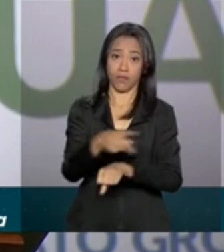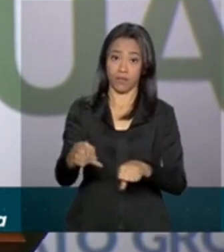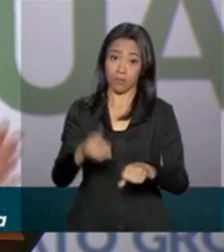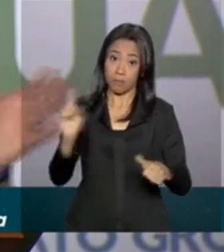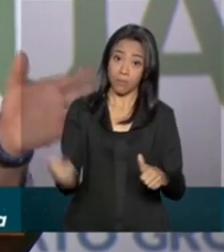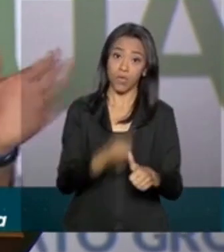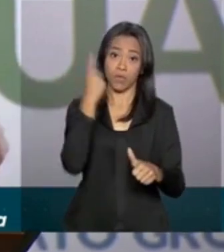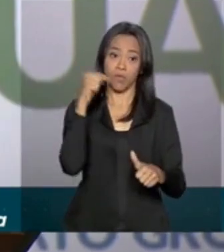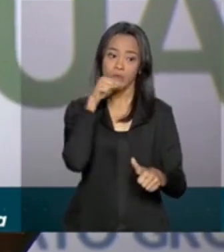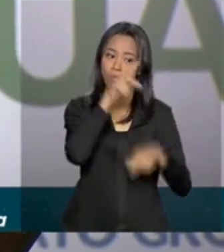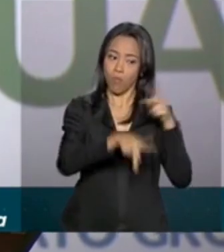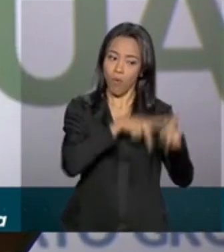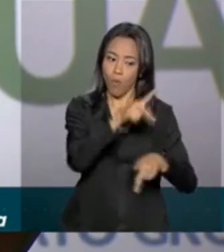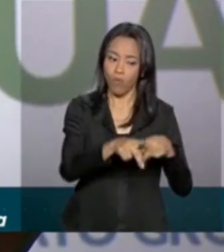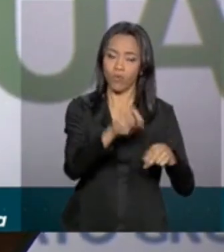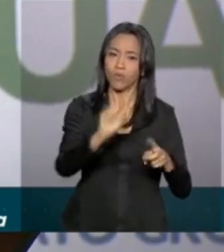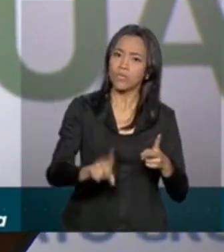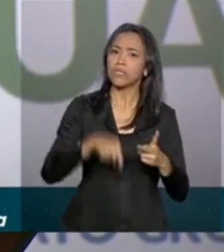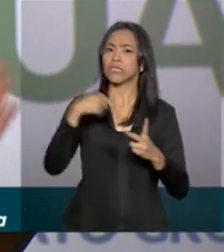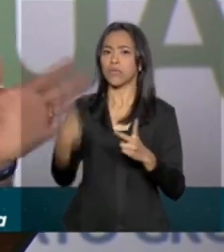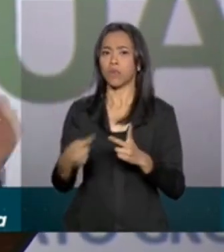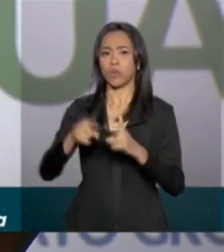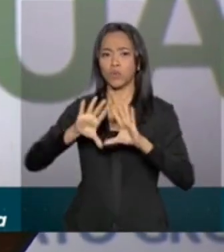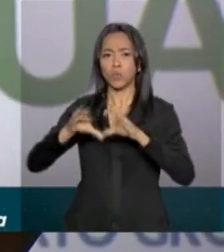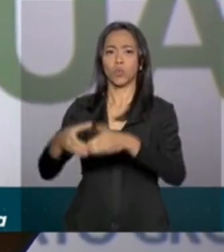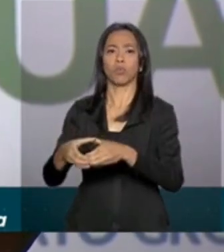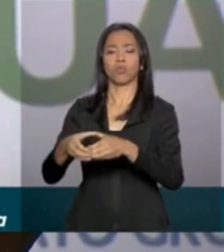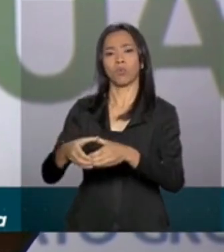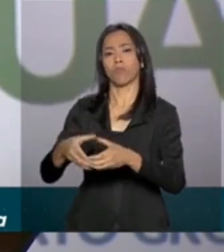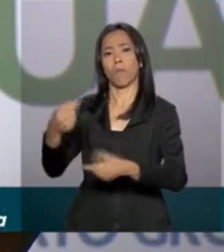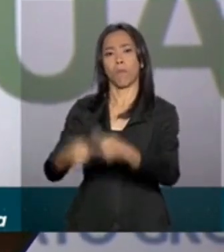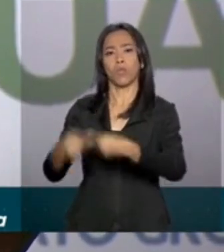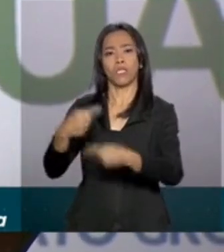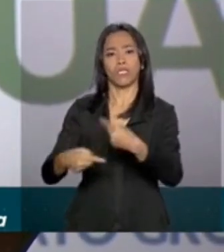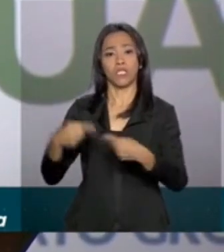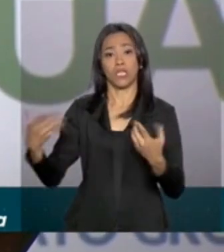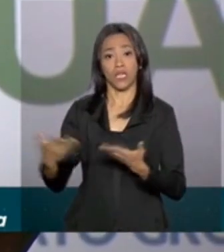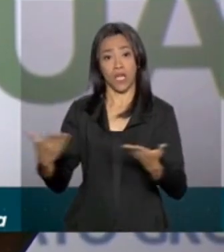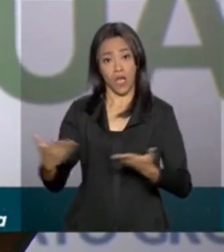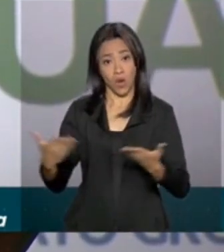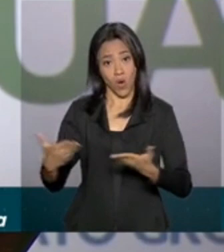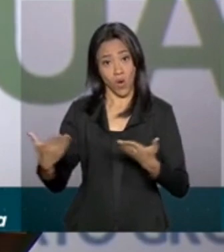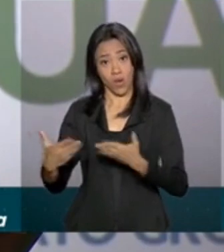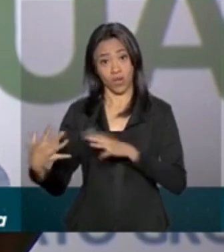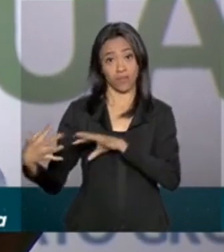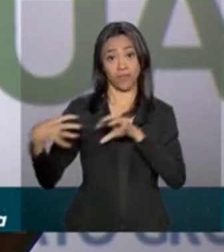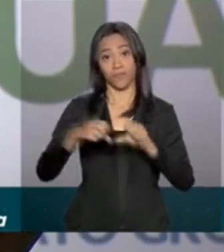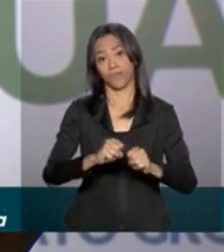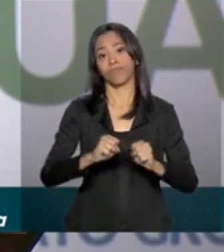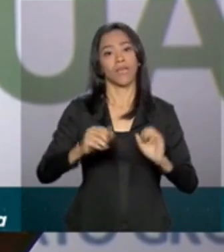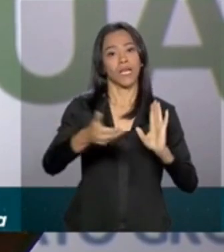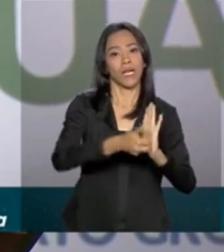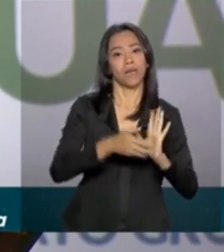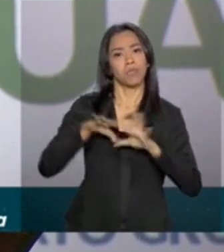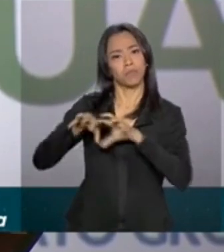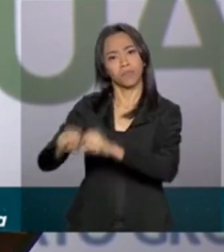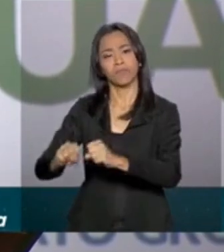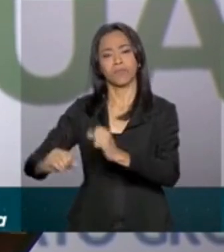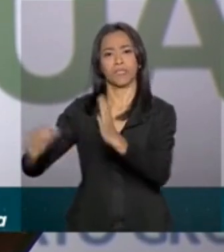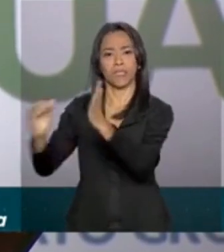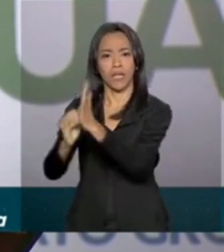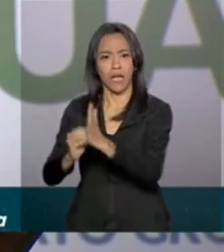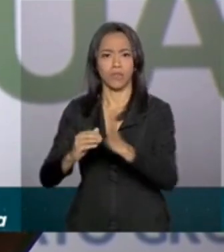primeiro lugar, e depois essa classe política que agora tomou a Câmara dos Deputados e o Senado Federal com um